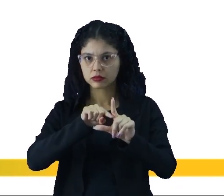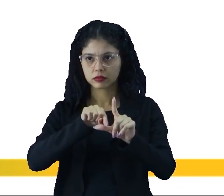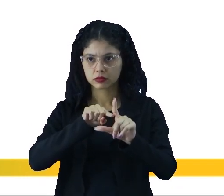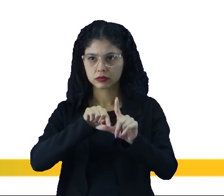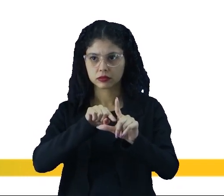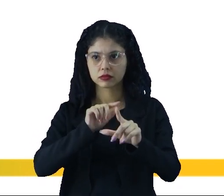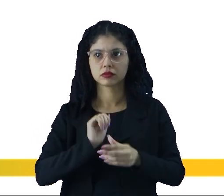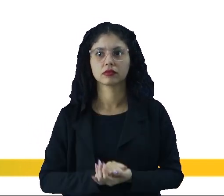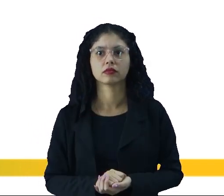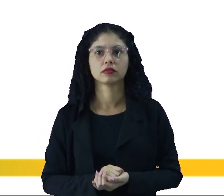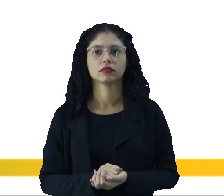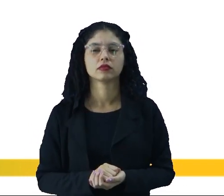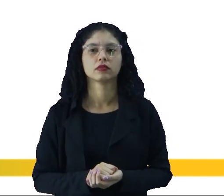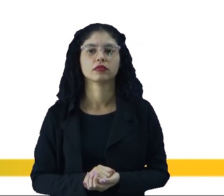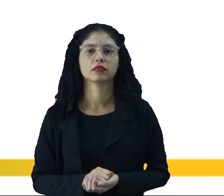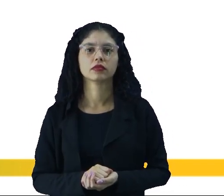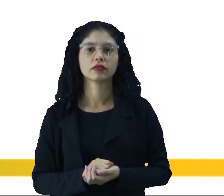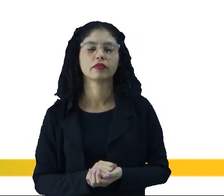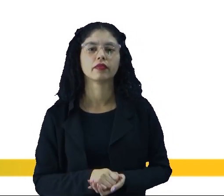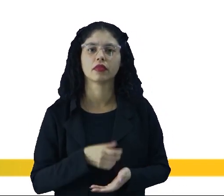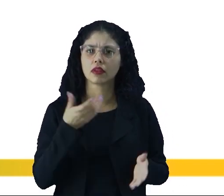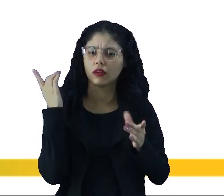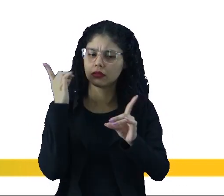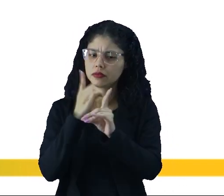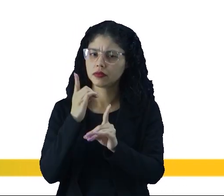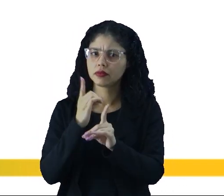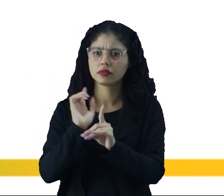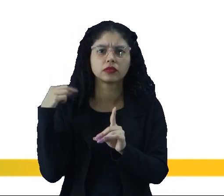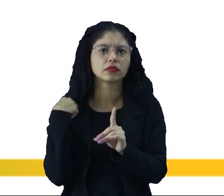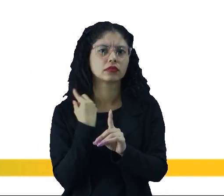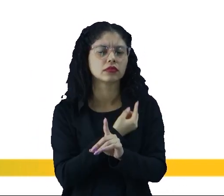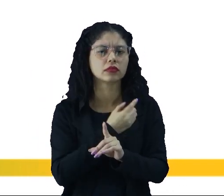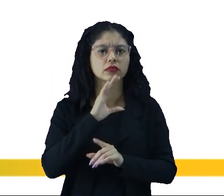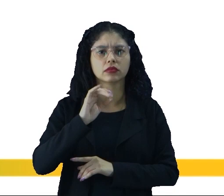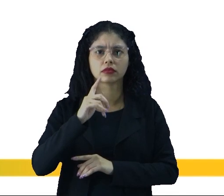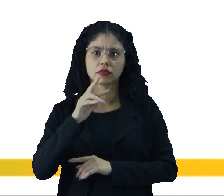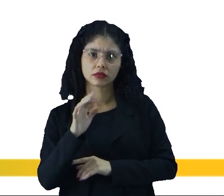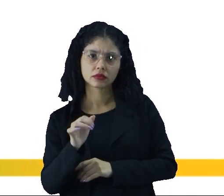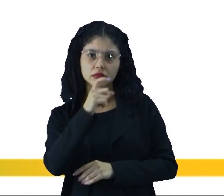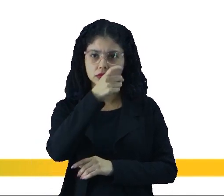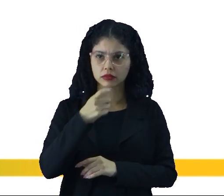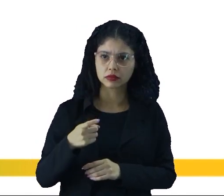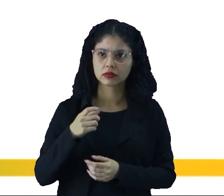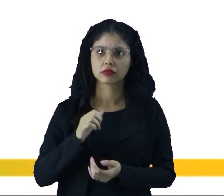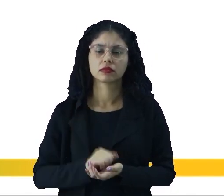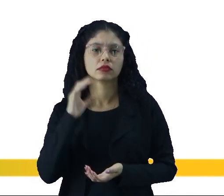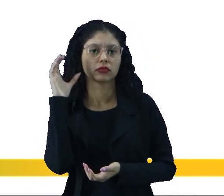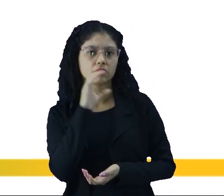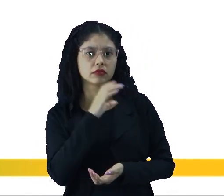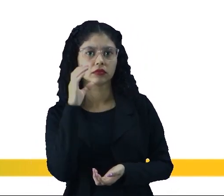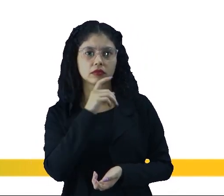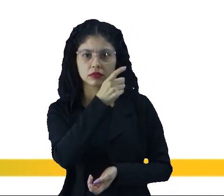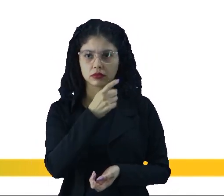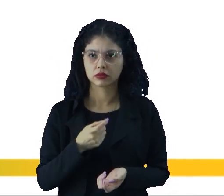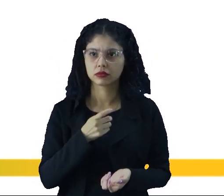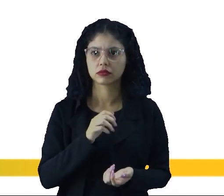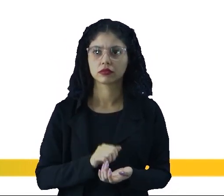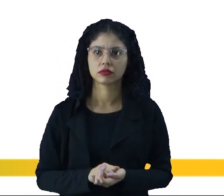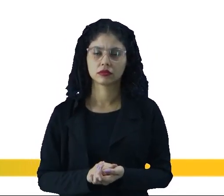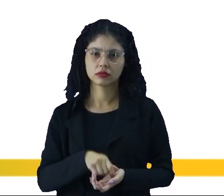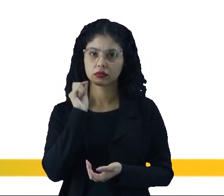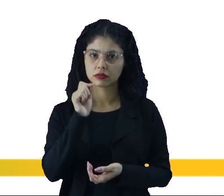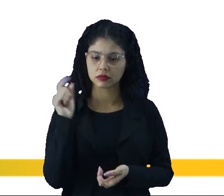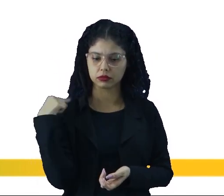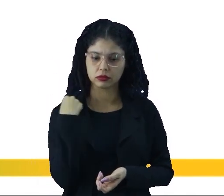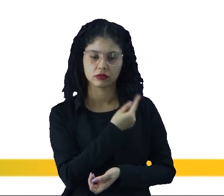isso? Então, para a gente achar a nossa componente no eixo X, a velocidade no eixo X, o